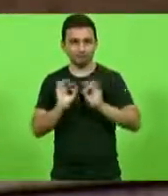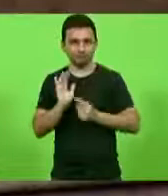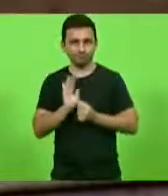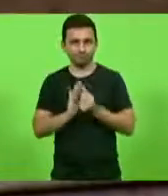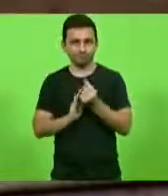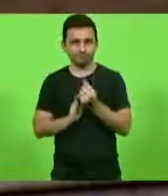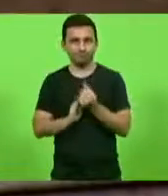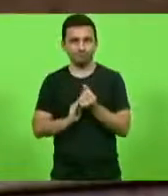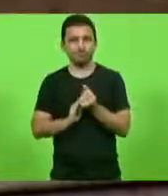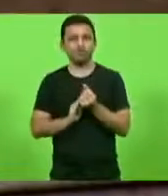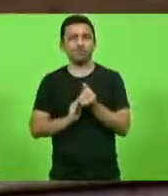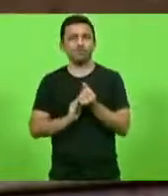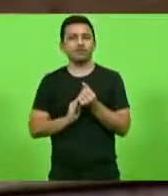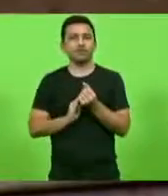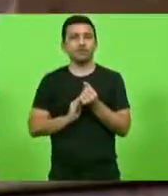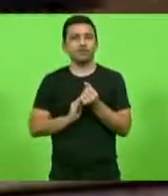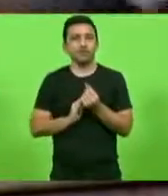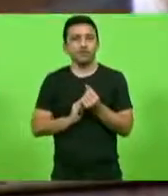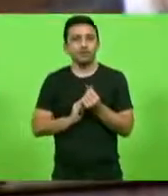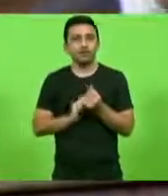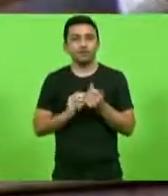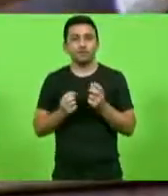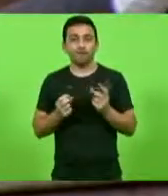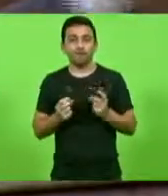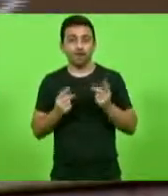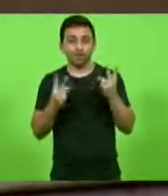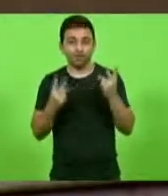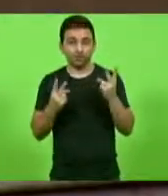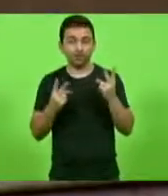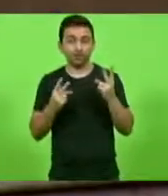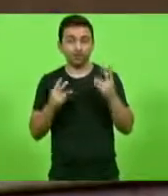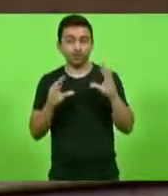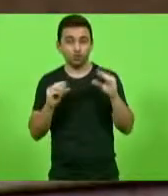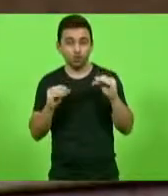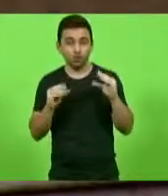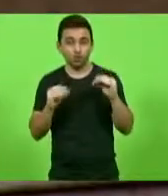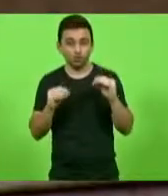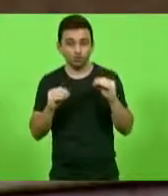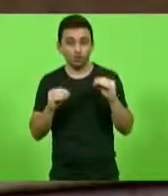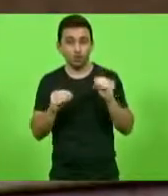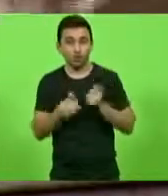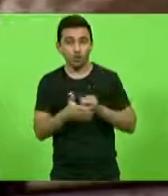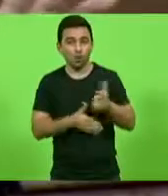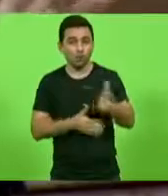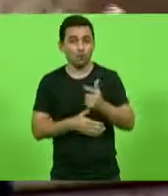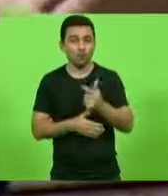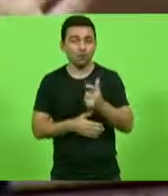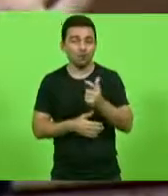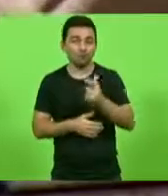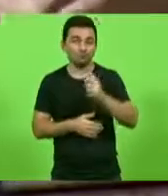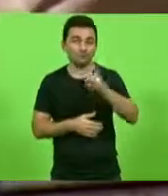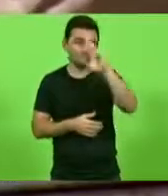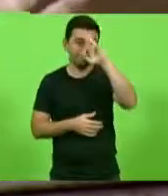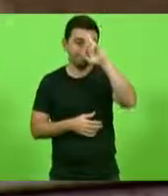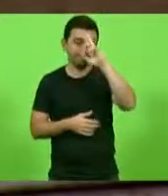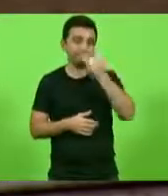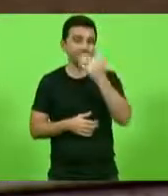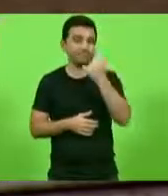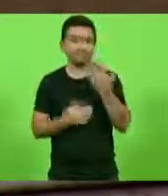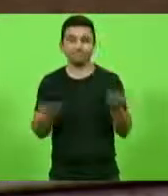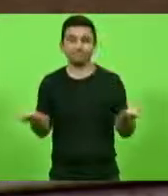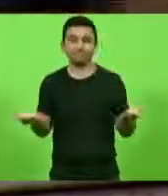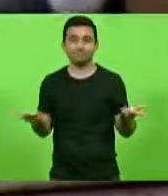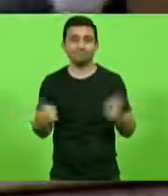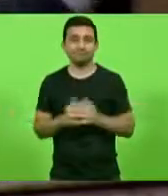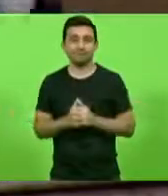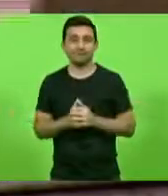orçamentariamente falando, nós estamos vendendo o jantar para comprar o almoço. Em termos orçamentários, é isso que está acontecendo. Nós